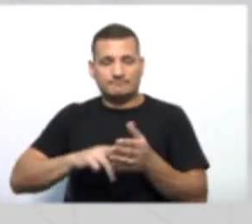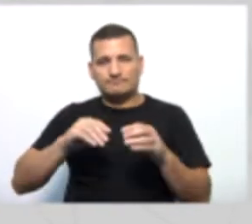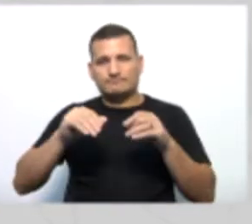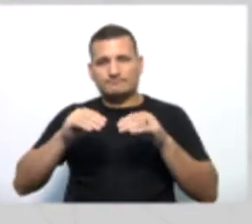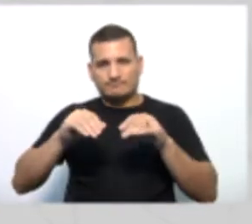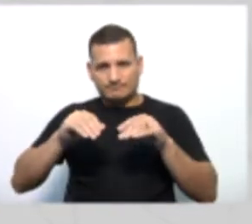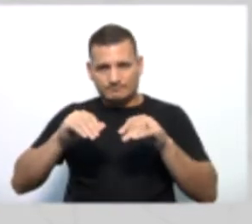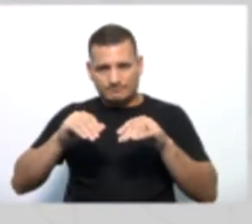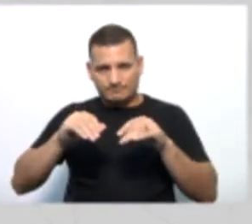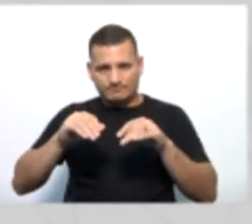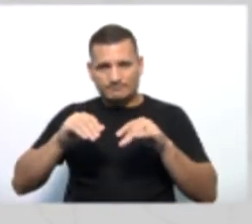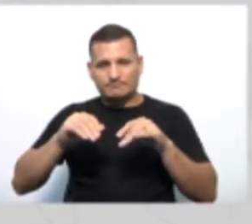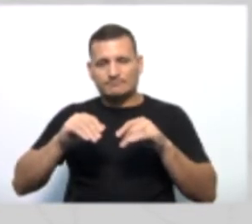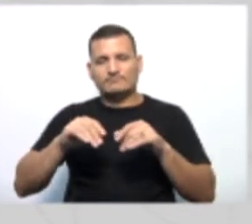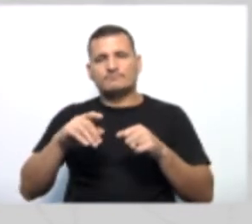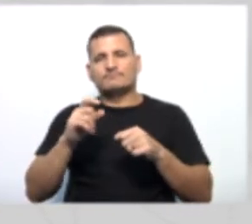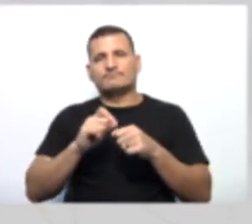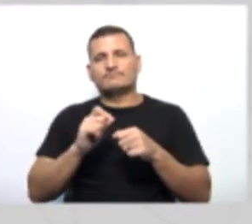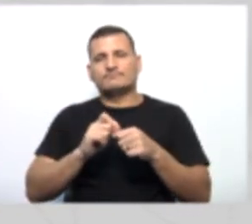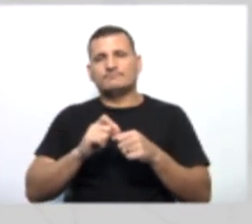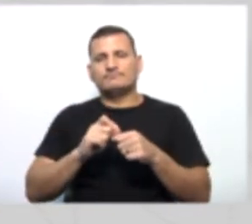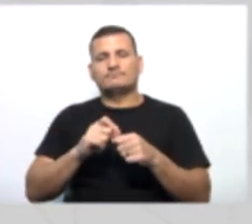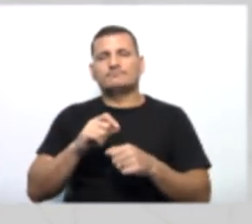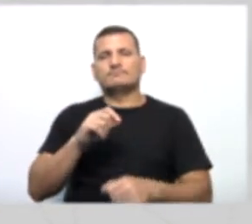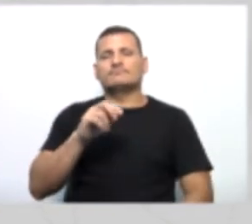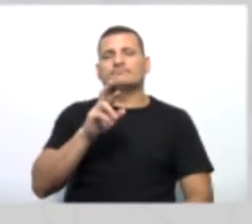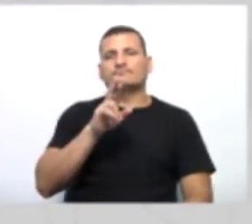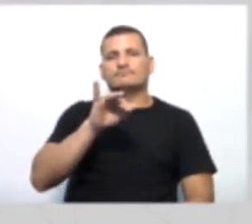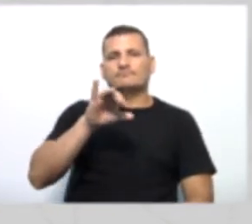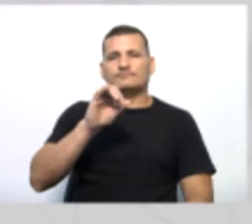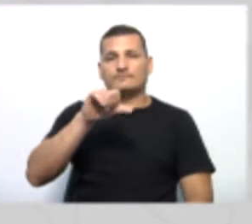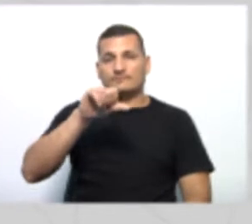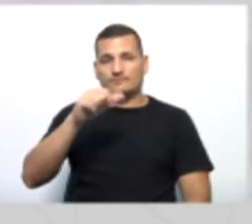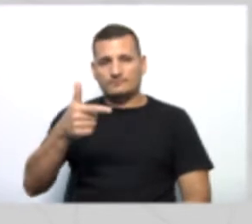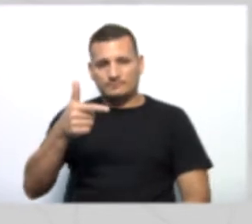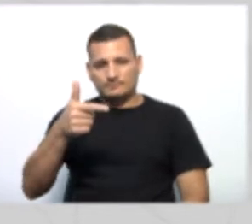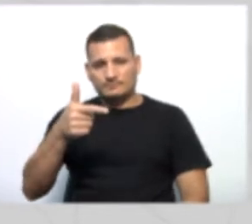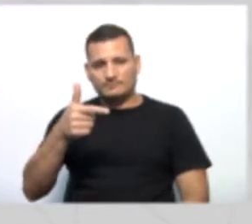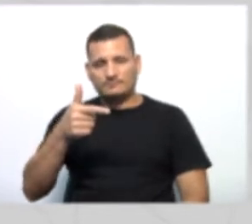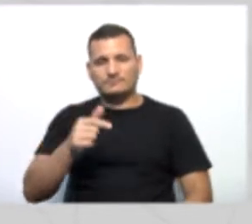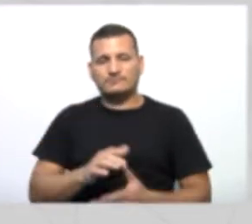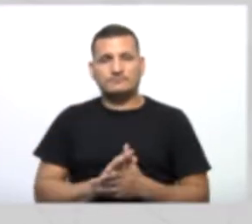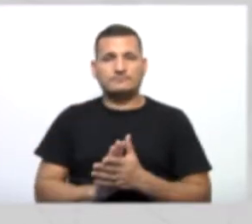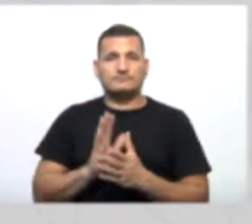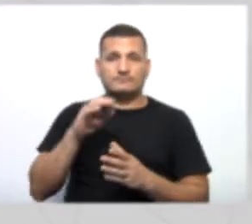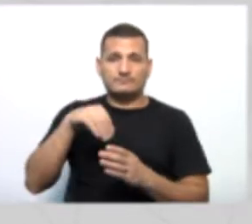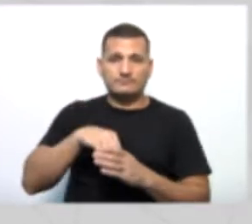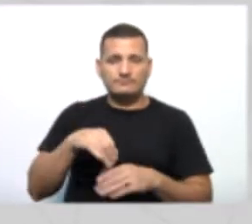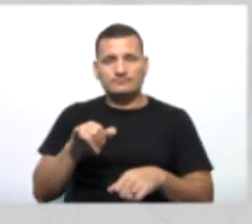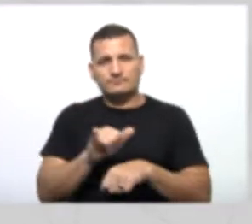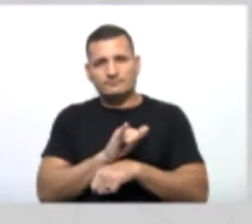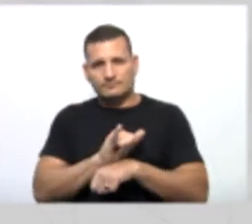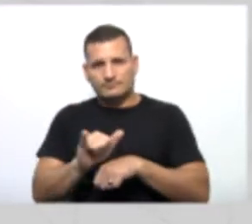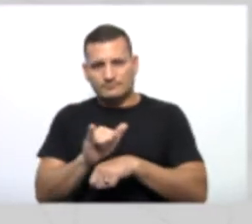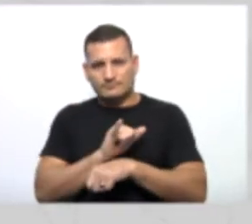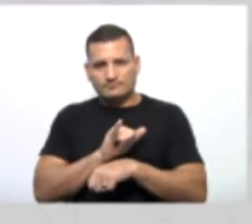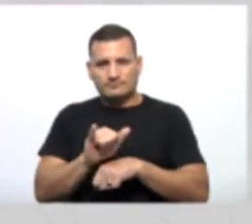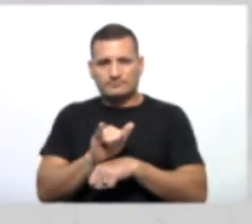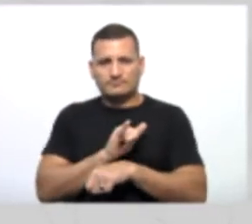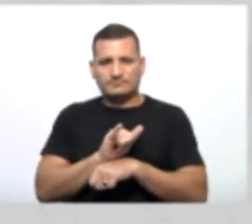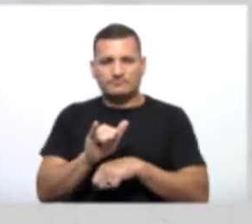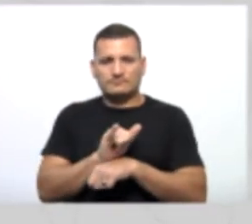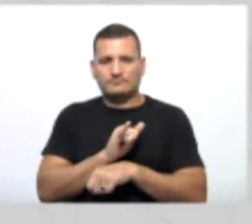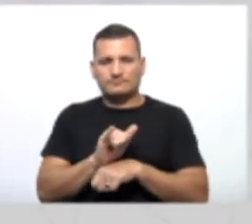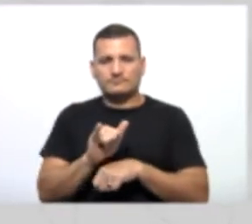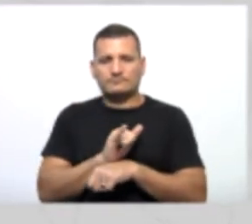foi feita lá na Rio 92, tá bom? Dentro das estratégias para a gestão dos recursos naturais,